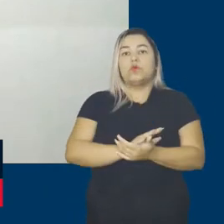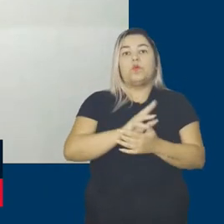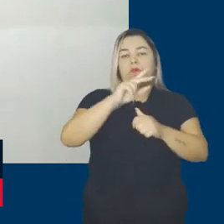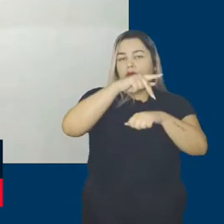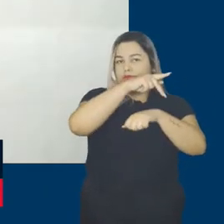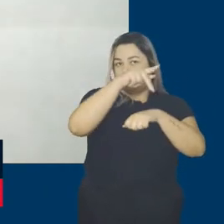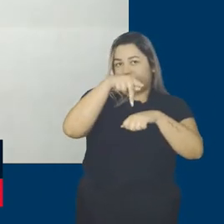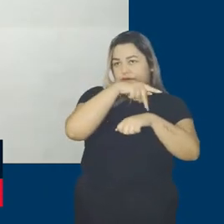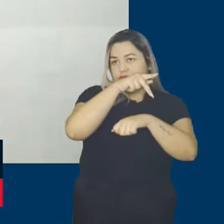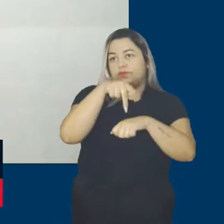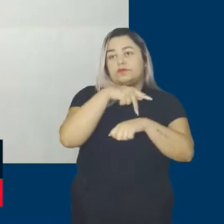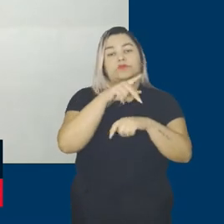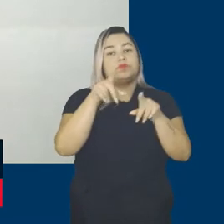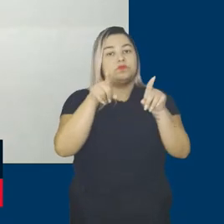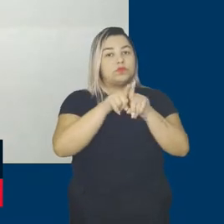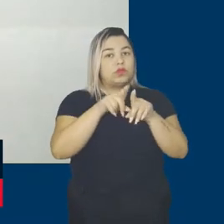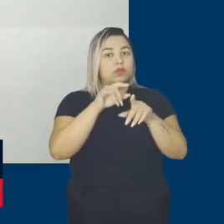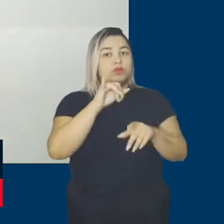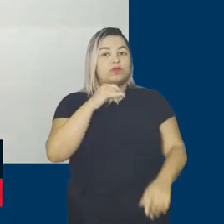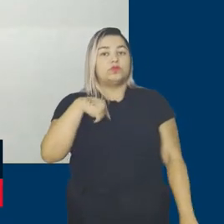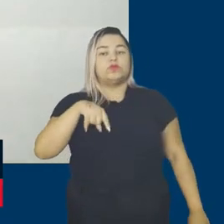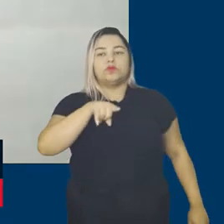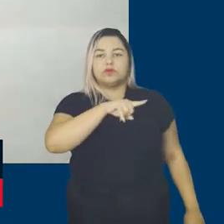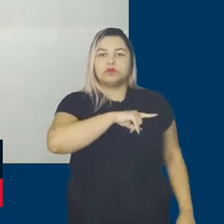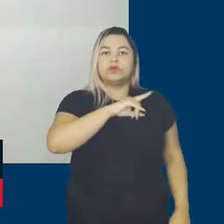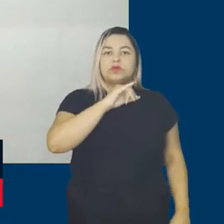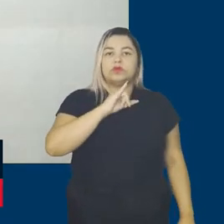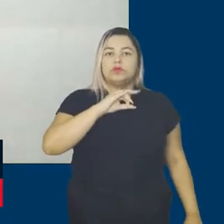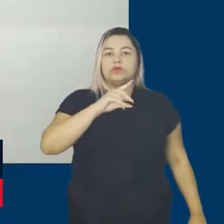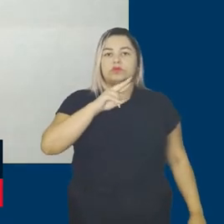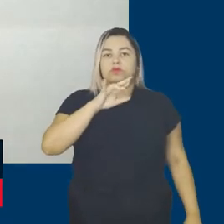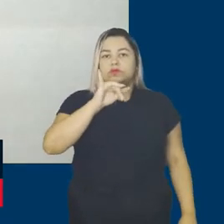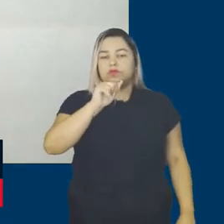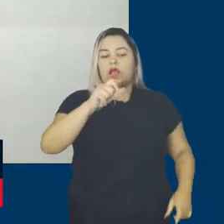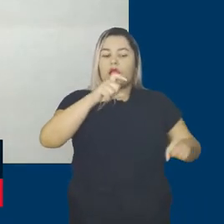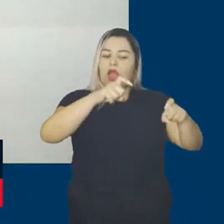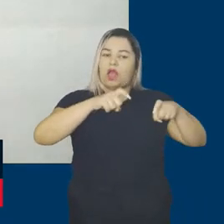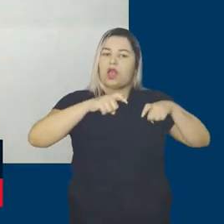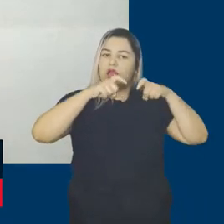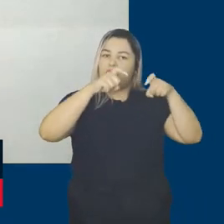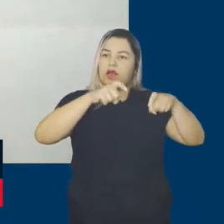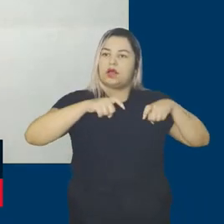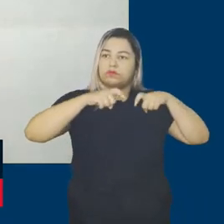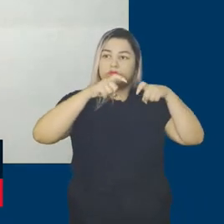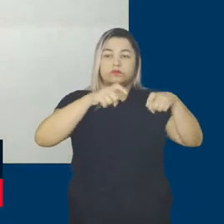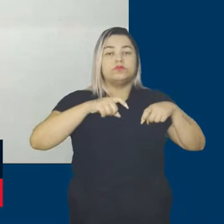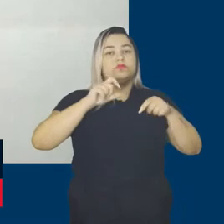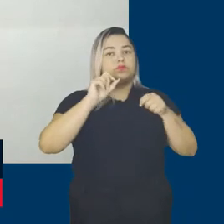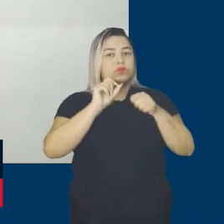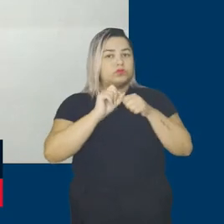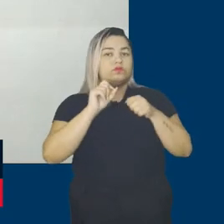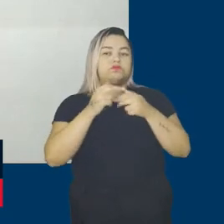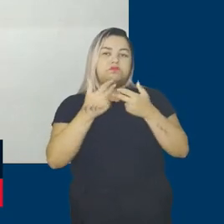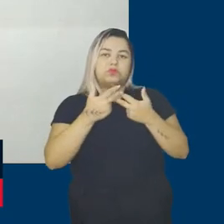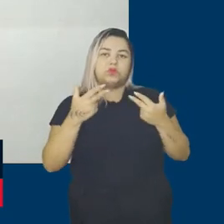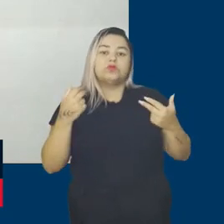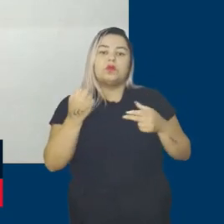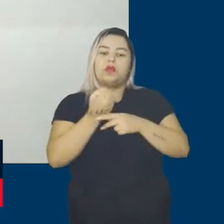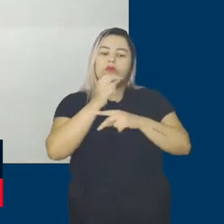país, para descarbonizar a nossa indústria, para descarbonizar a nossa agricultura, para produzir de forma sustentável,